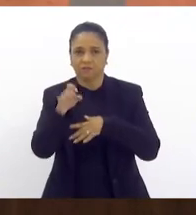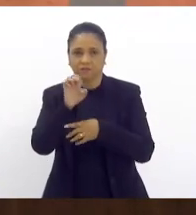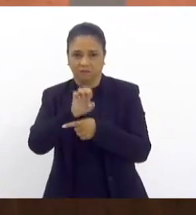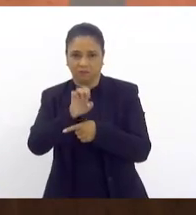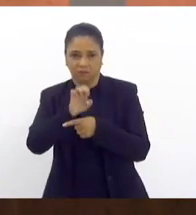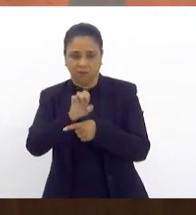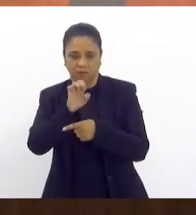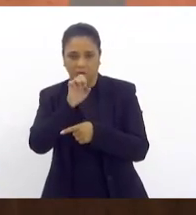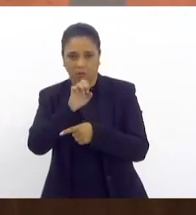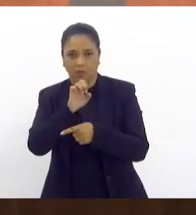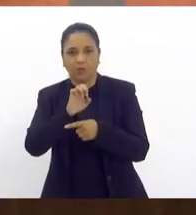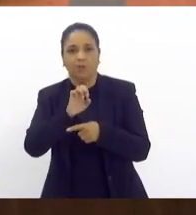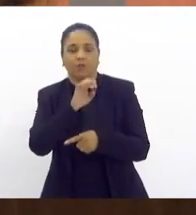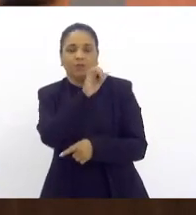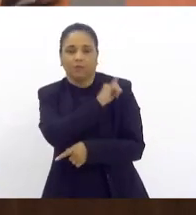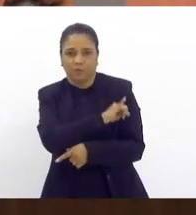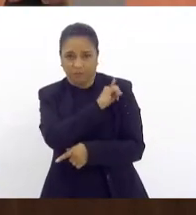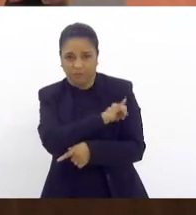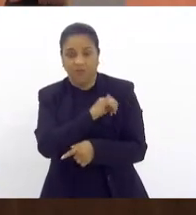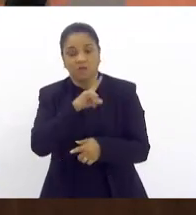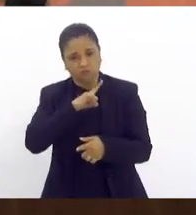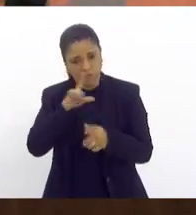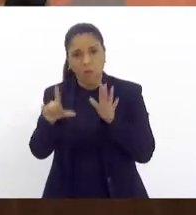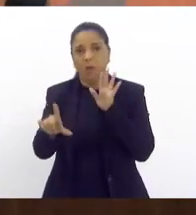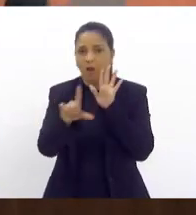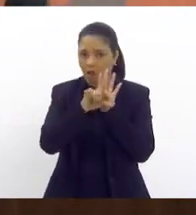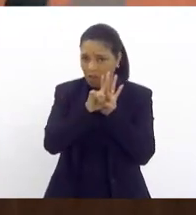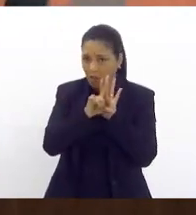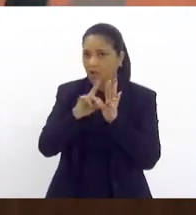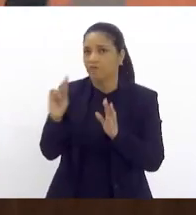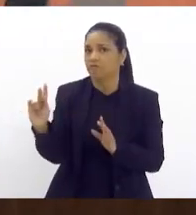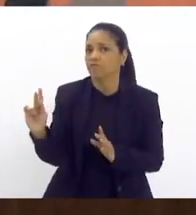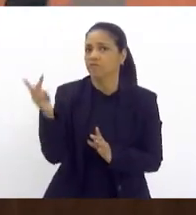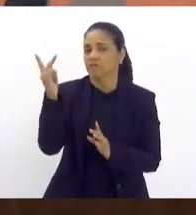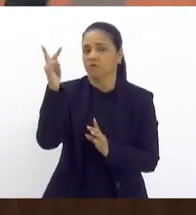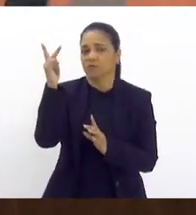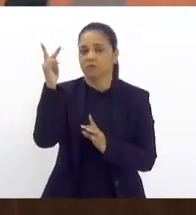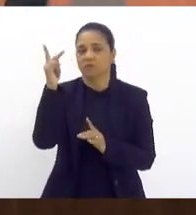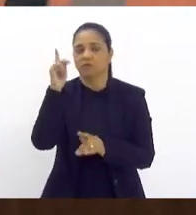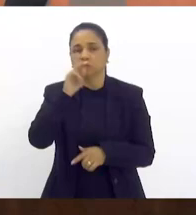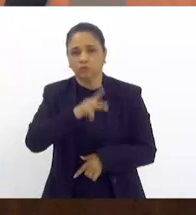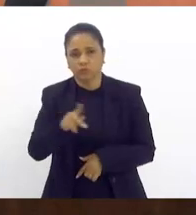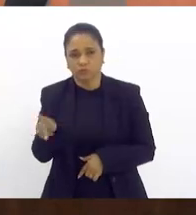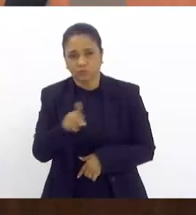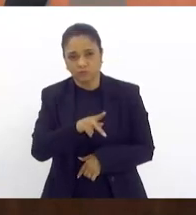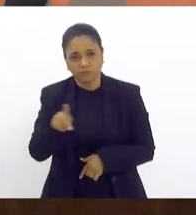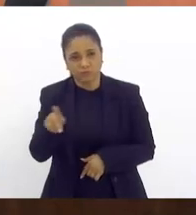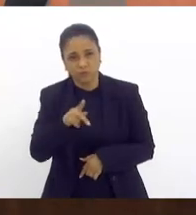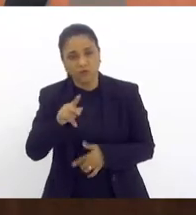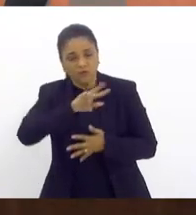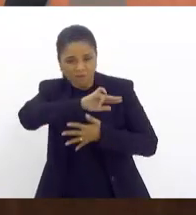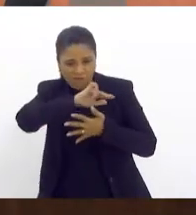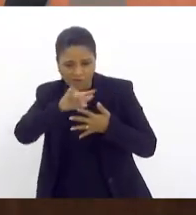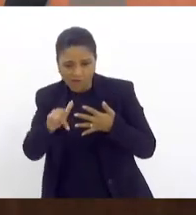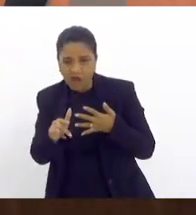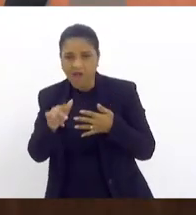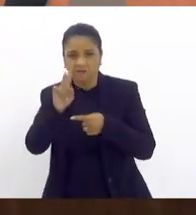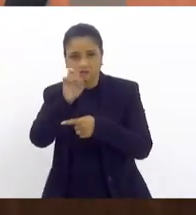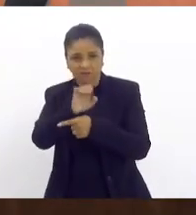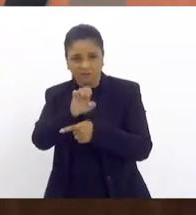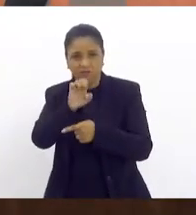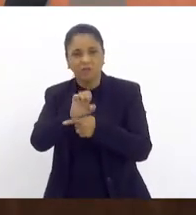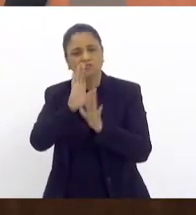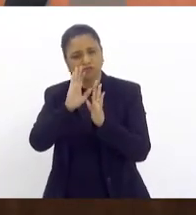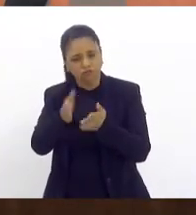ao mesmo tempo a gente tem uma legislação que prever a valorização dos professores e vários estados já estão cumprindo o piso Nacional